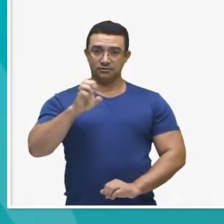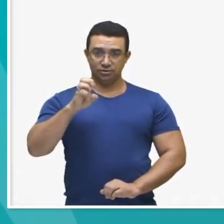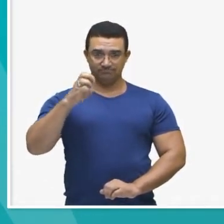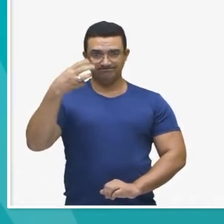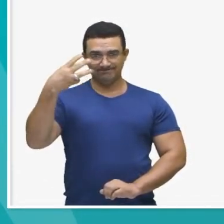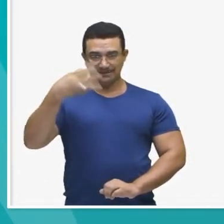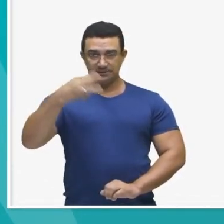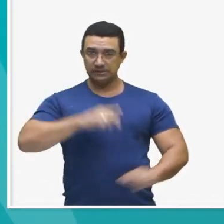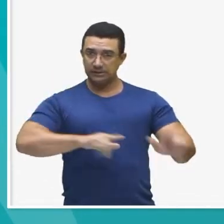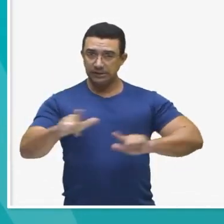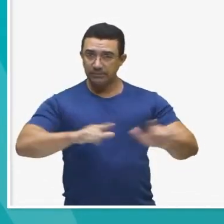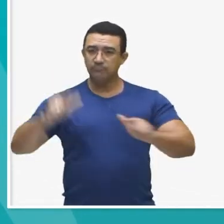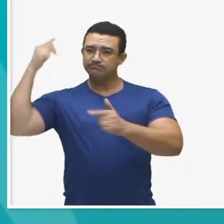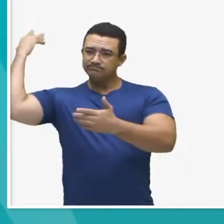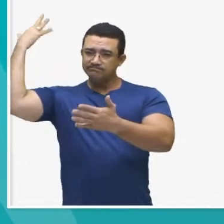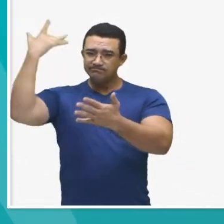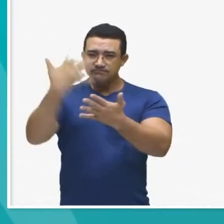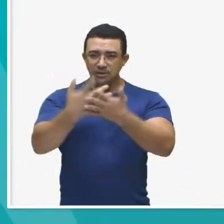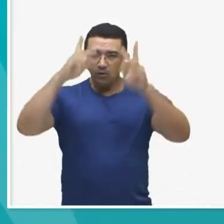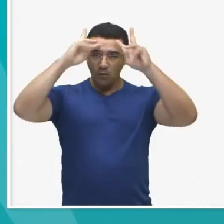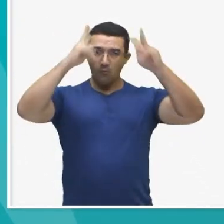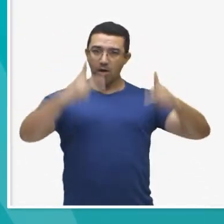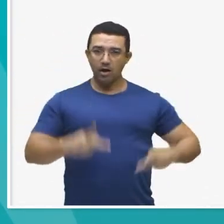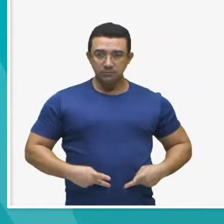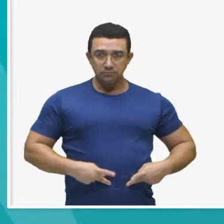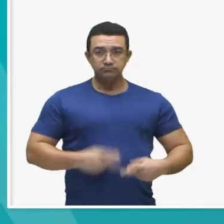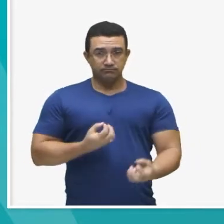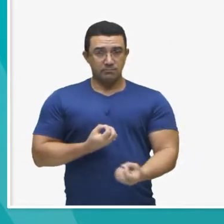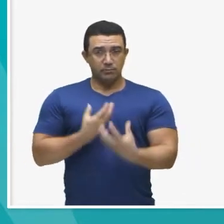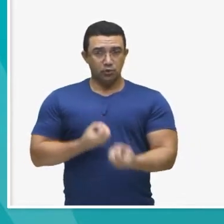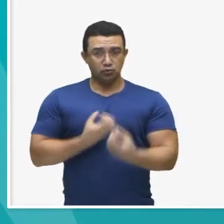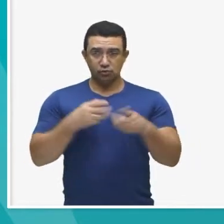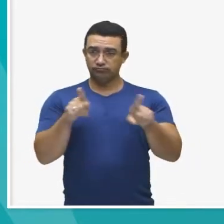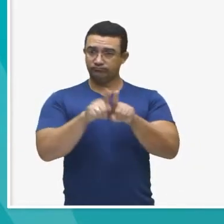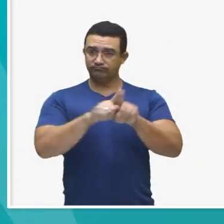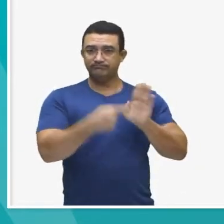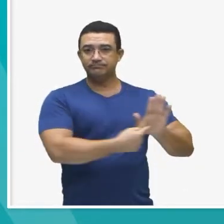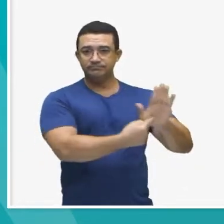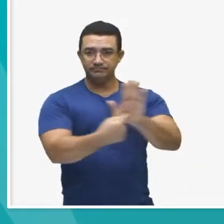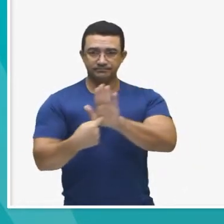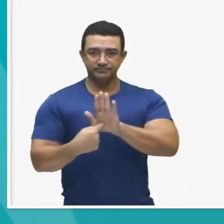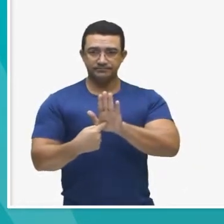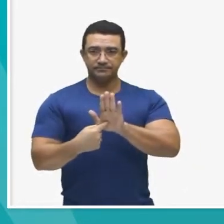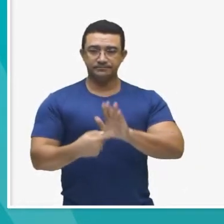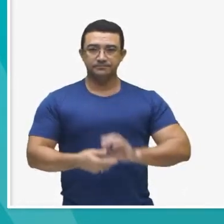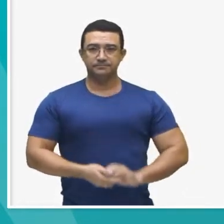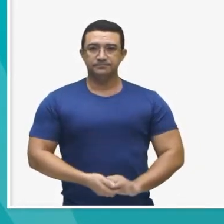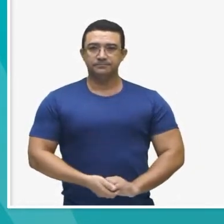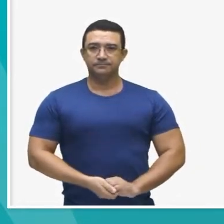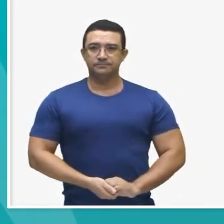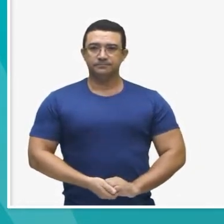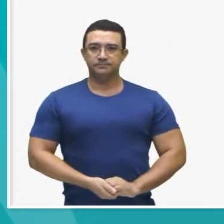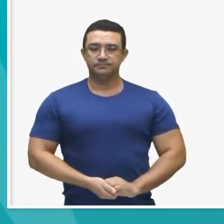Unidade 3. Trabalho. A trajetória humana nas produções e manifestações.